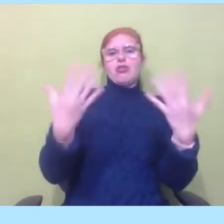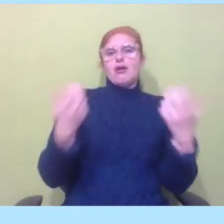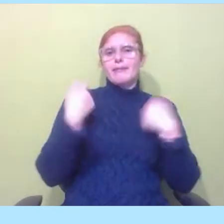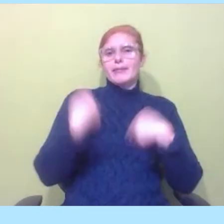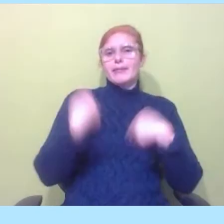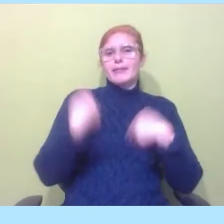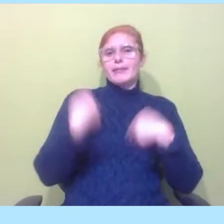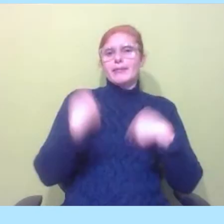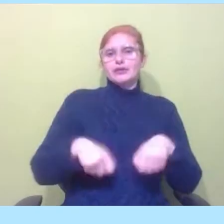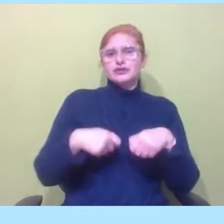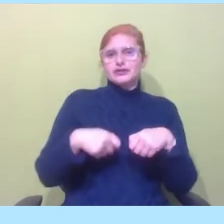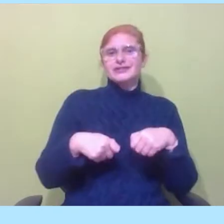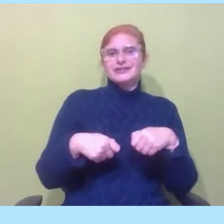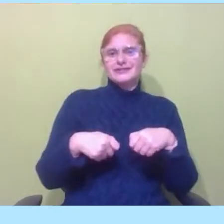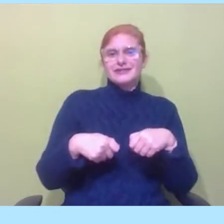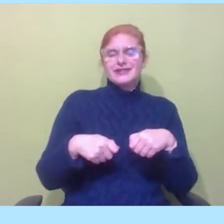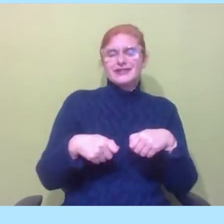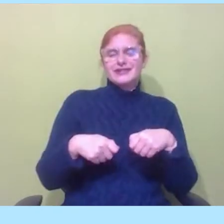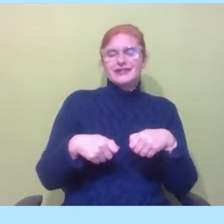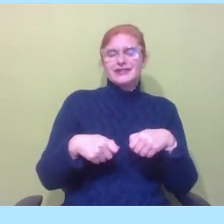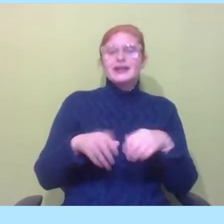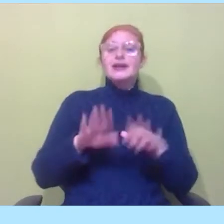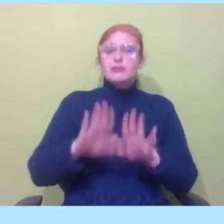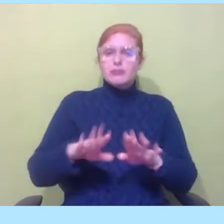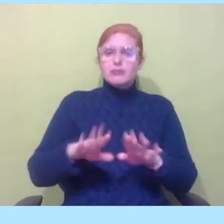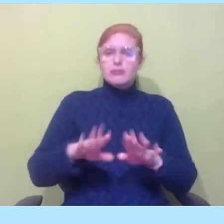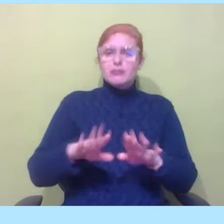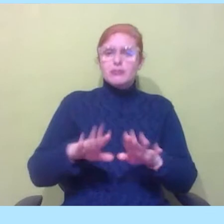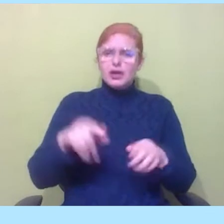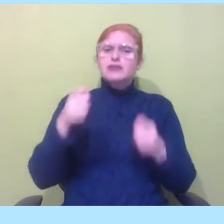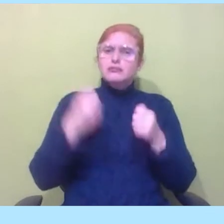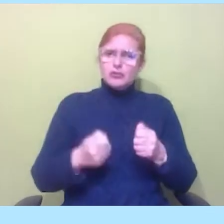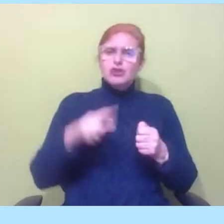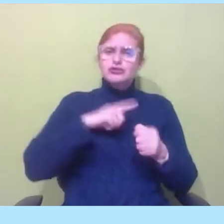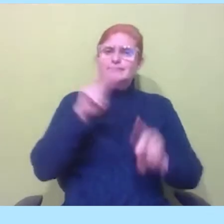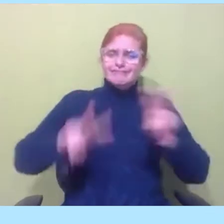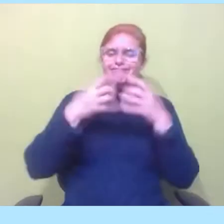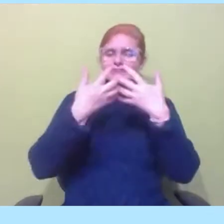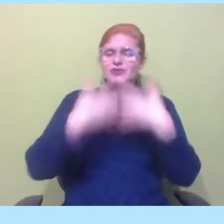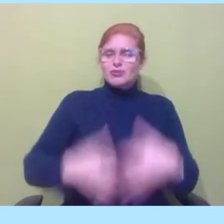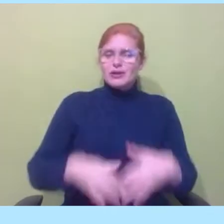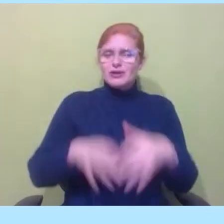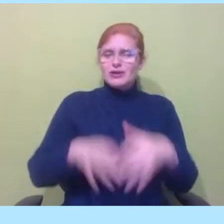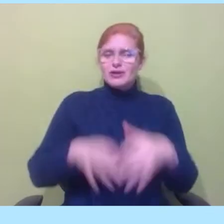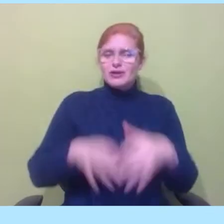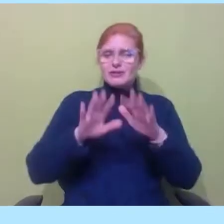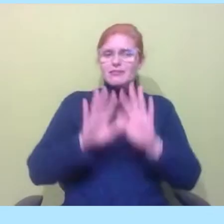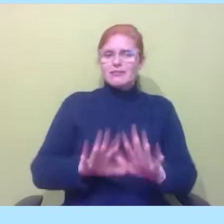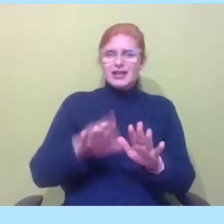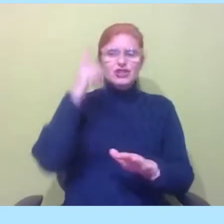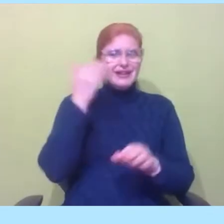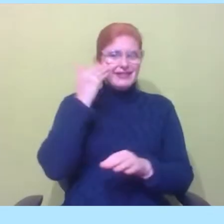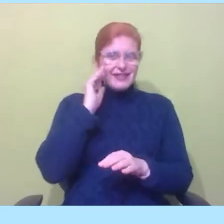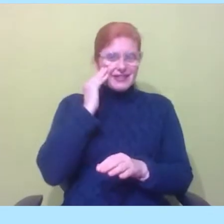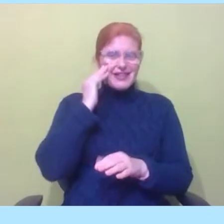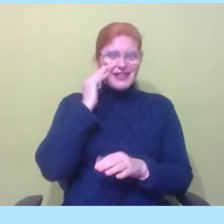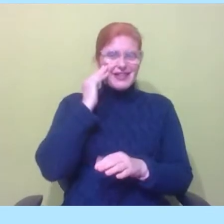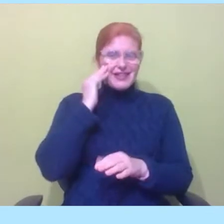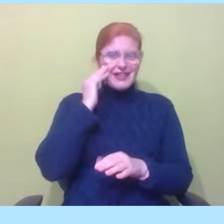É complexo, mas eu acho que na medida que a gente consegue entender a realidade da outra pessoa, a gente talvez consiga